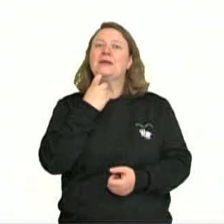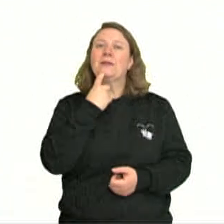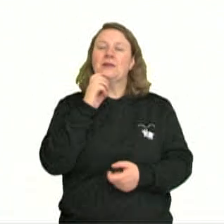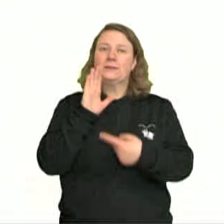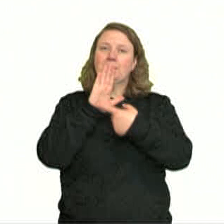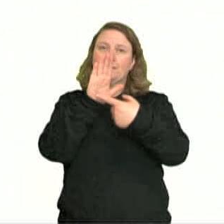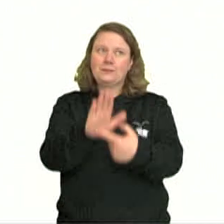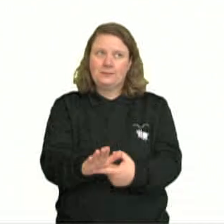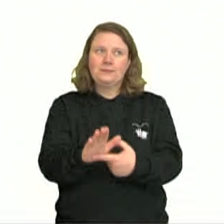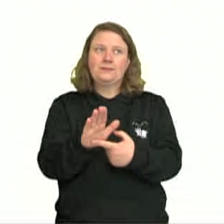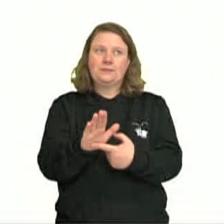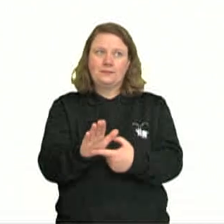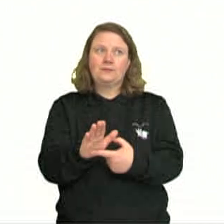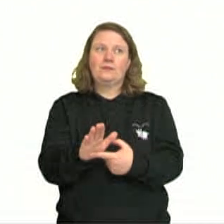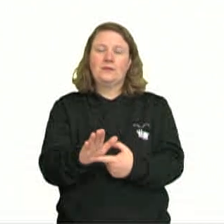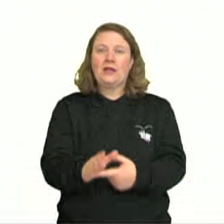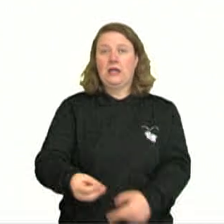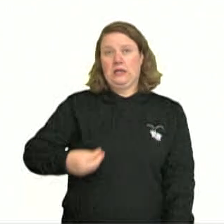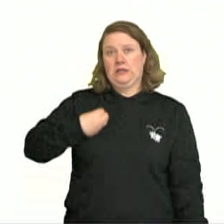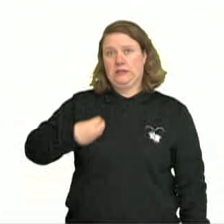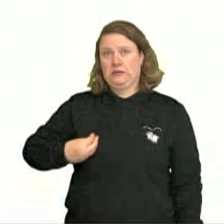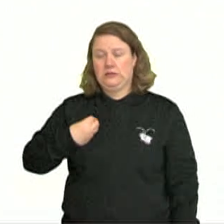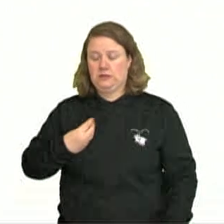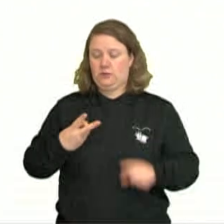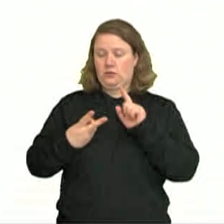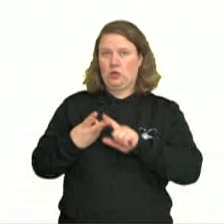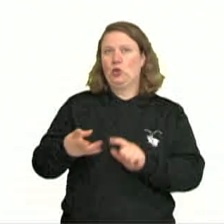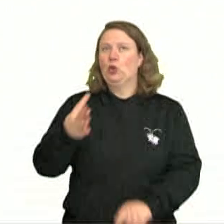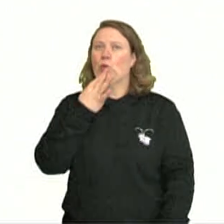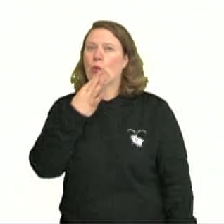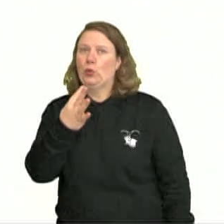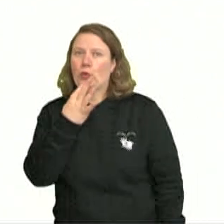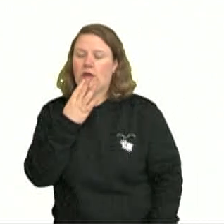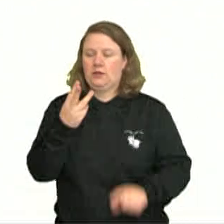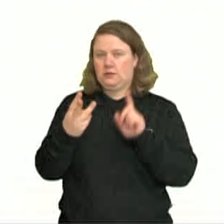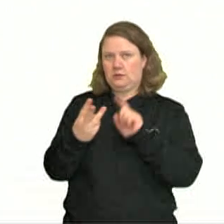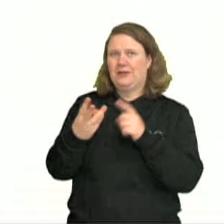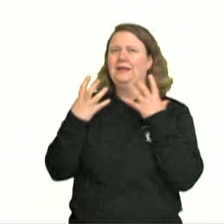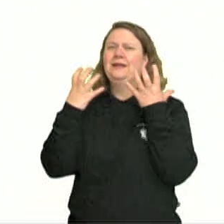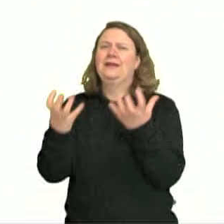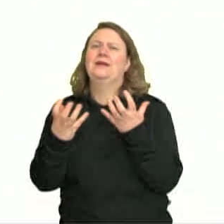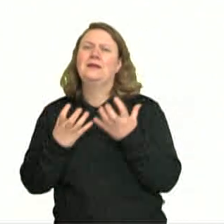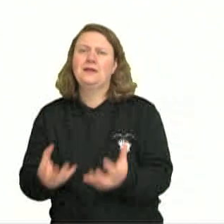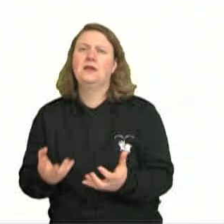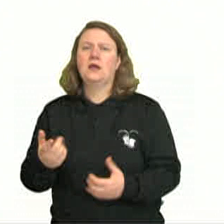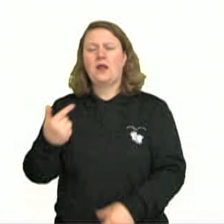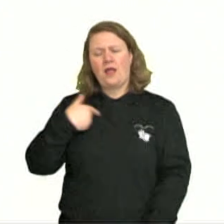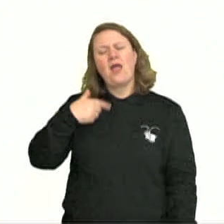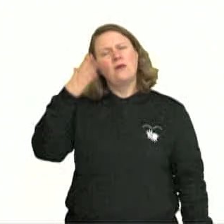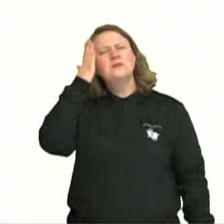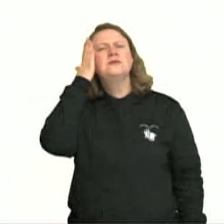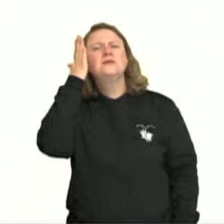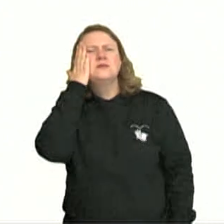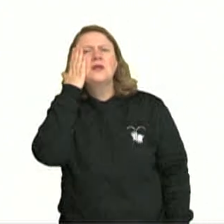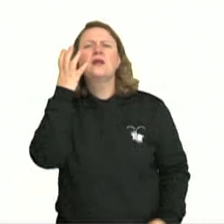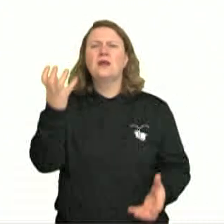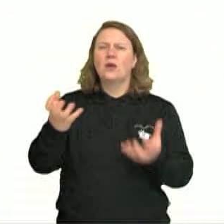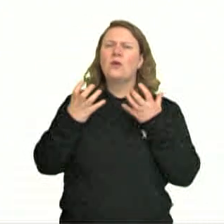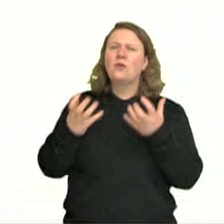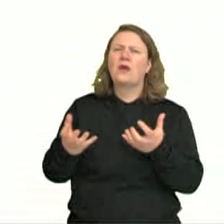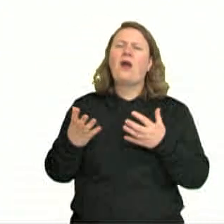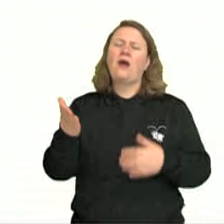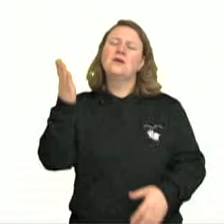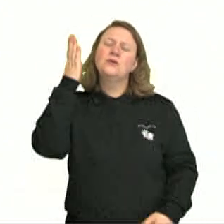né? Existo, conheço e quero. Existo sabendo e querendo, e sei que existo e quero existir e